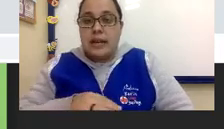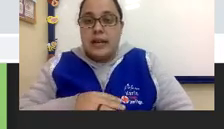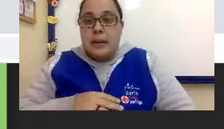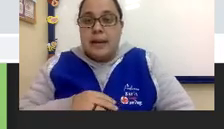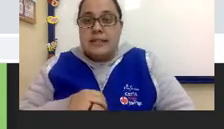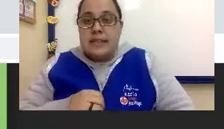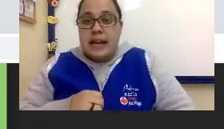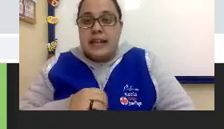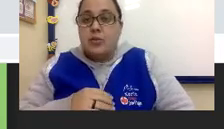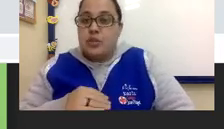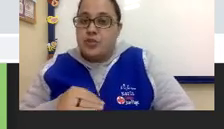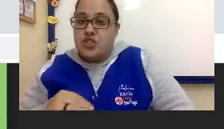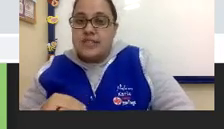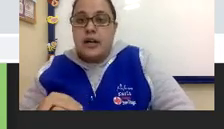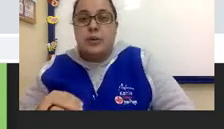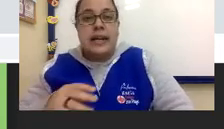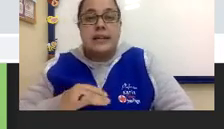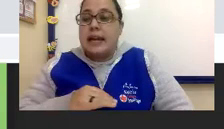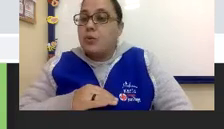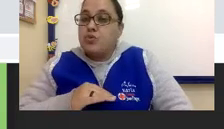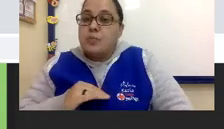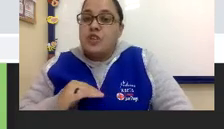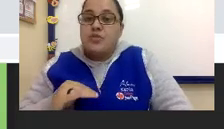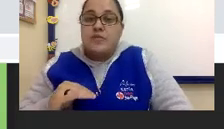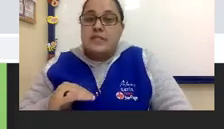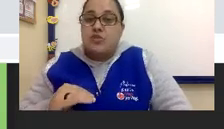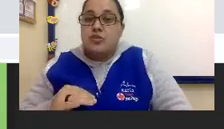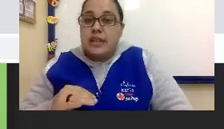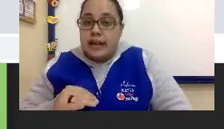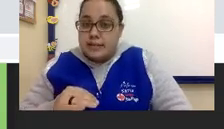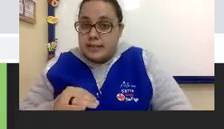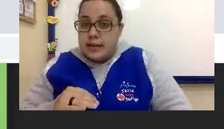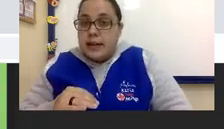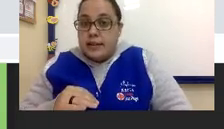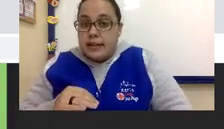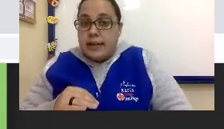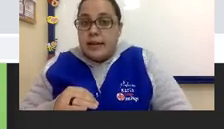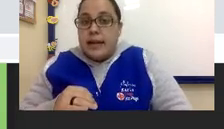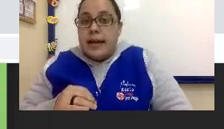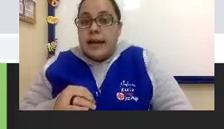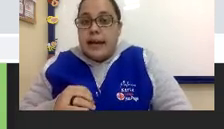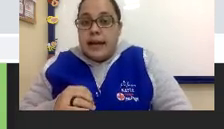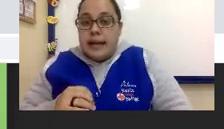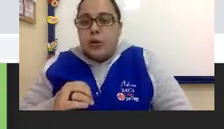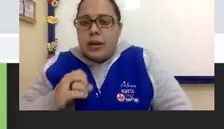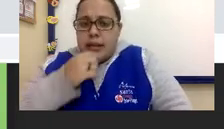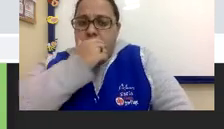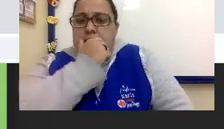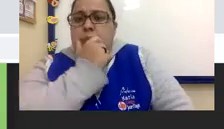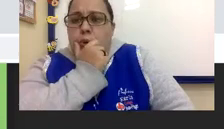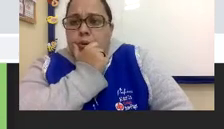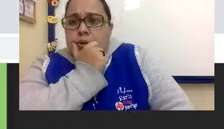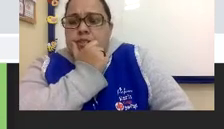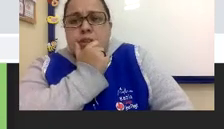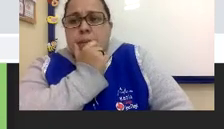não tem mais nenhum tipo de digestão e nenhum tipo de absorção de nutrientes, né? Então, o que ele